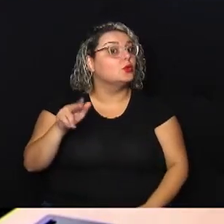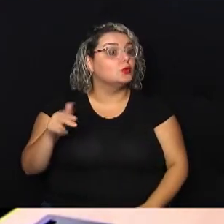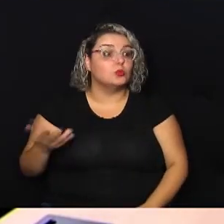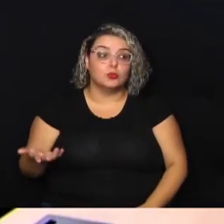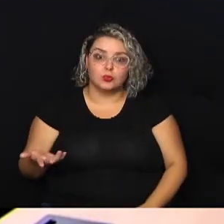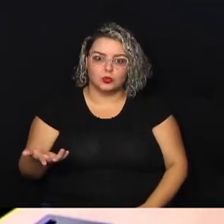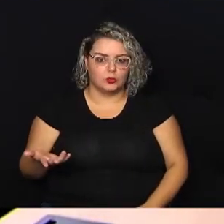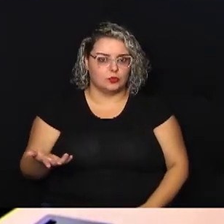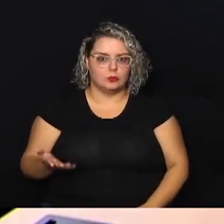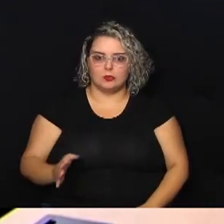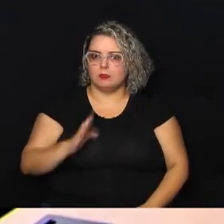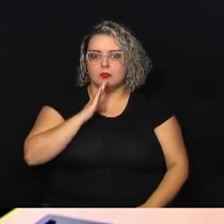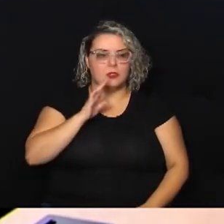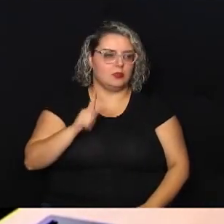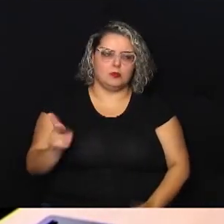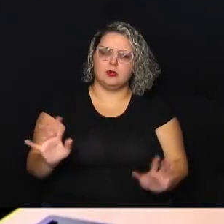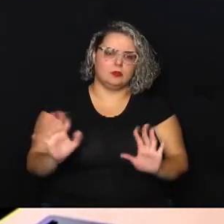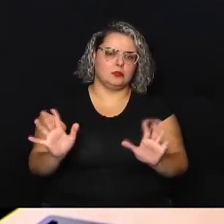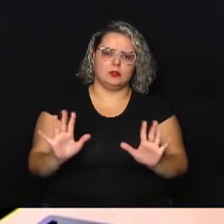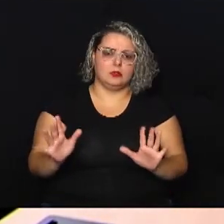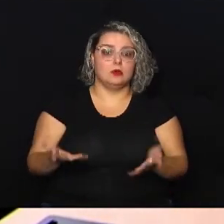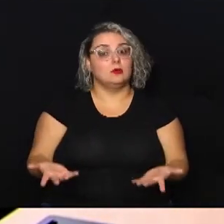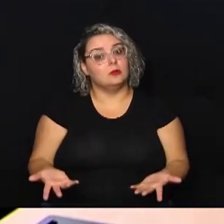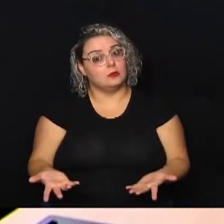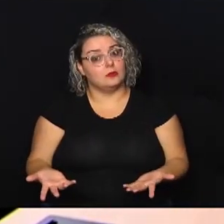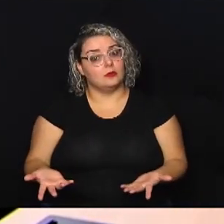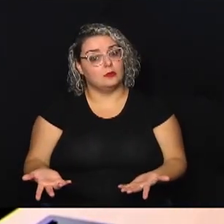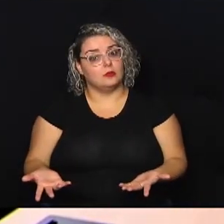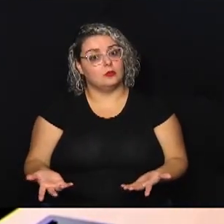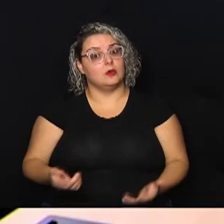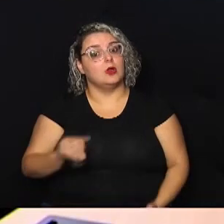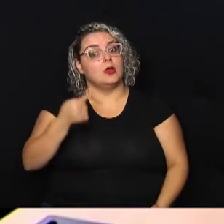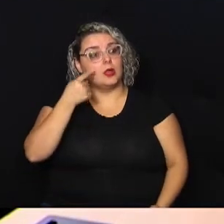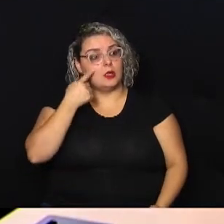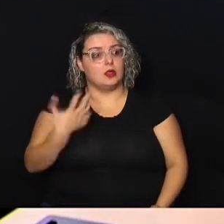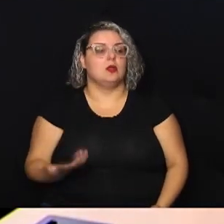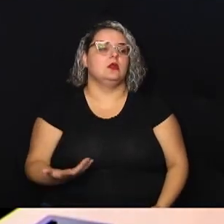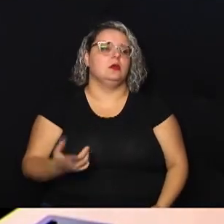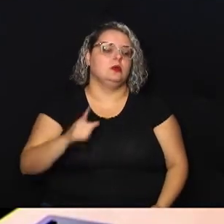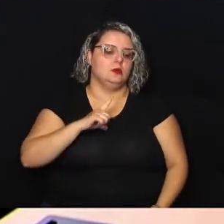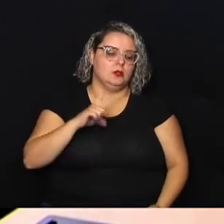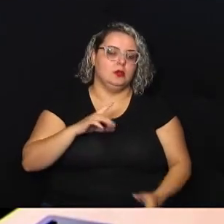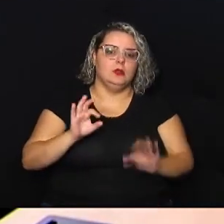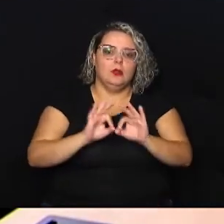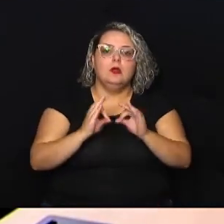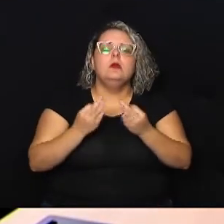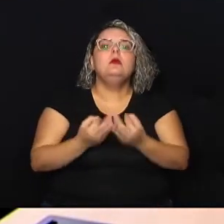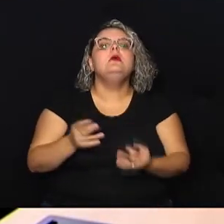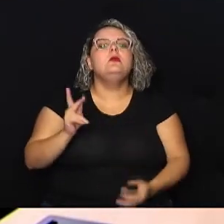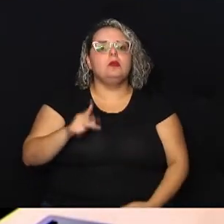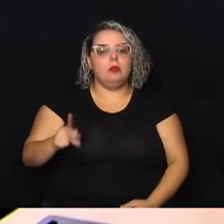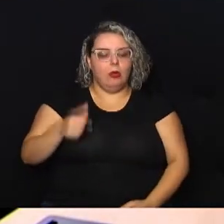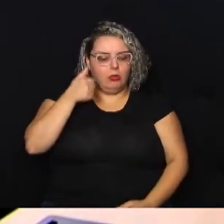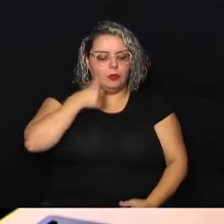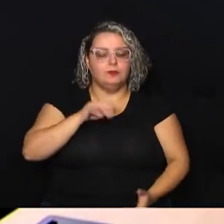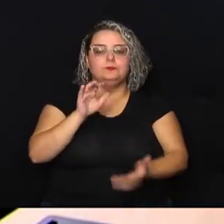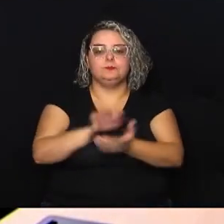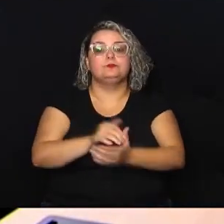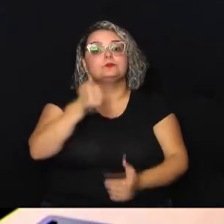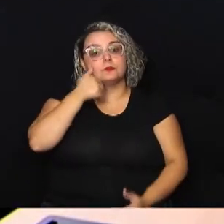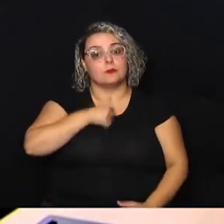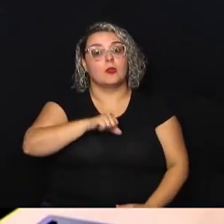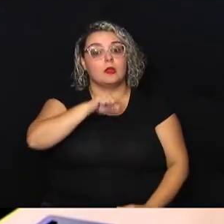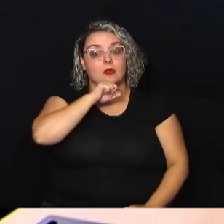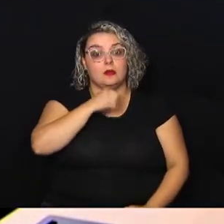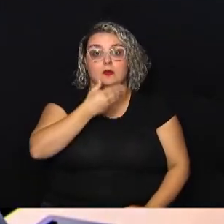vai calar o professor, muito pelo contrário, até porque eu venho aí de uma família de professores, minha esposa, minha mãe,